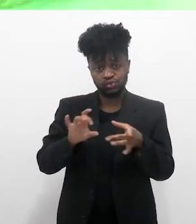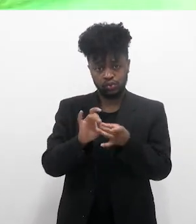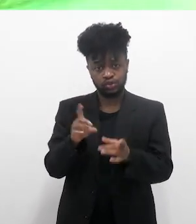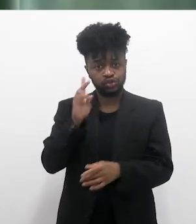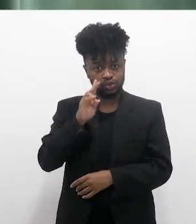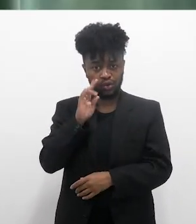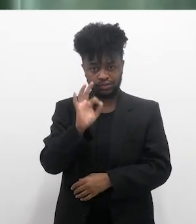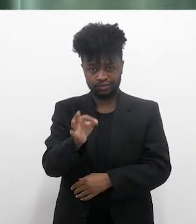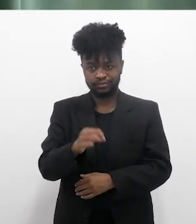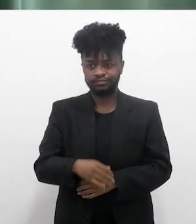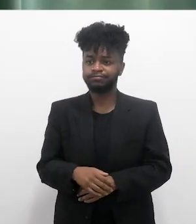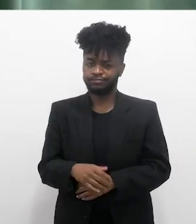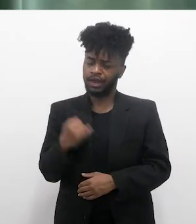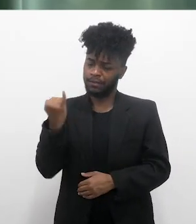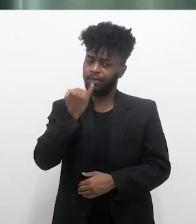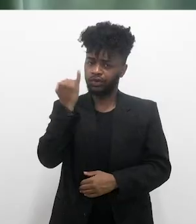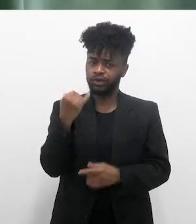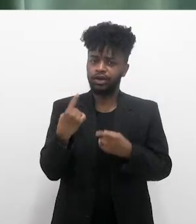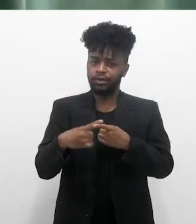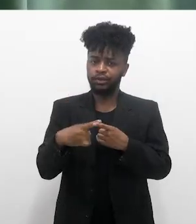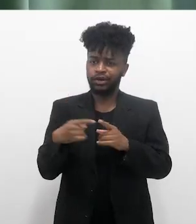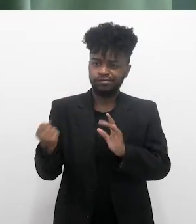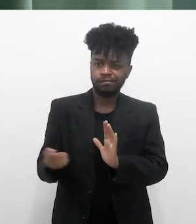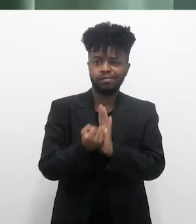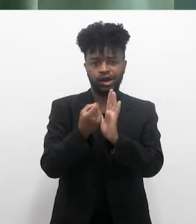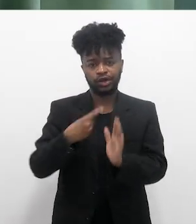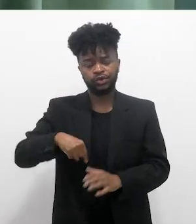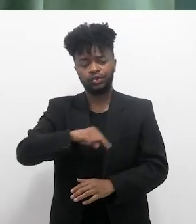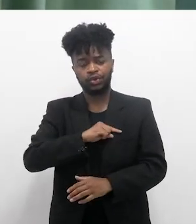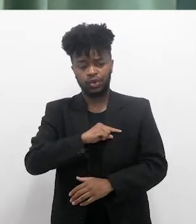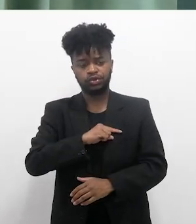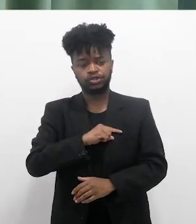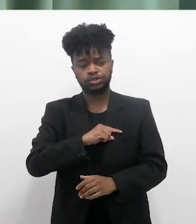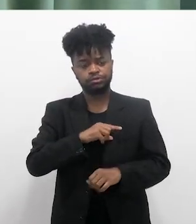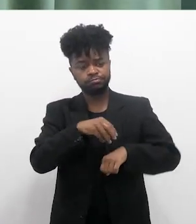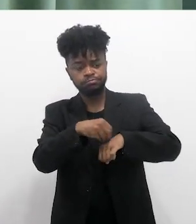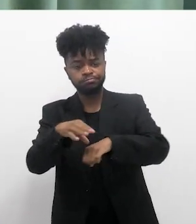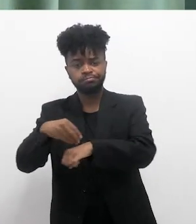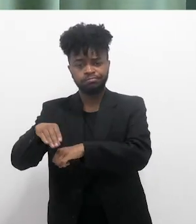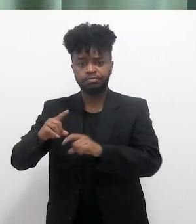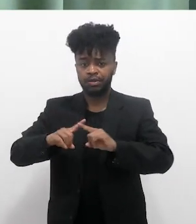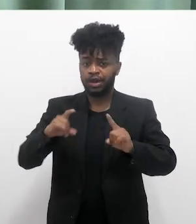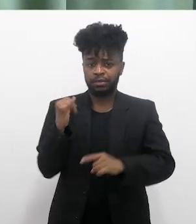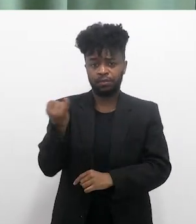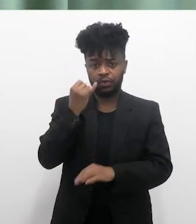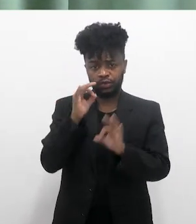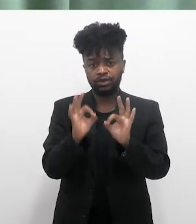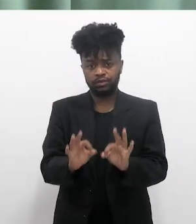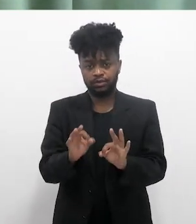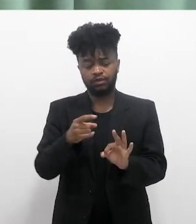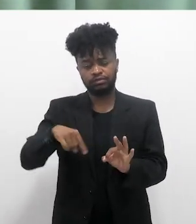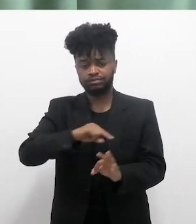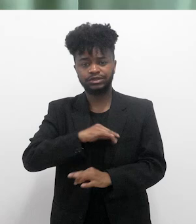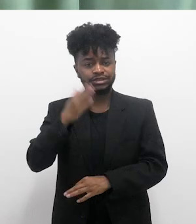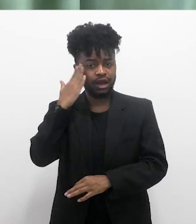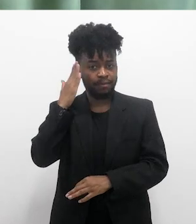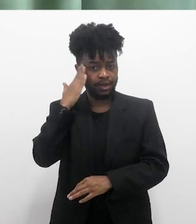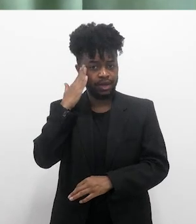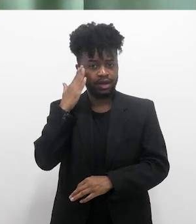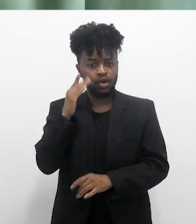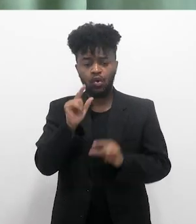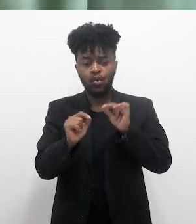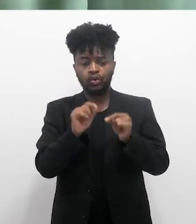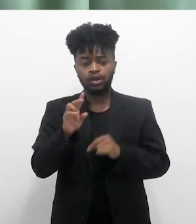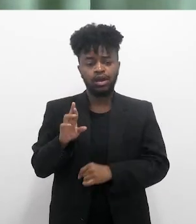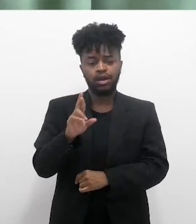É gratificante, né? É um legado que a gente deixa e isso é fundamental de você saber o que você